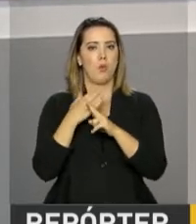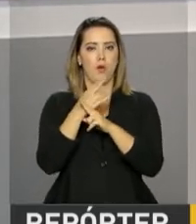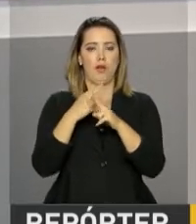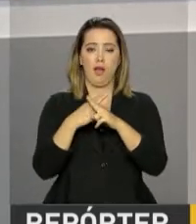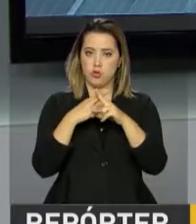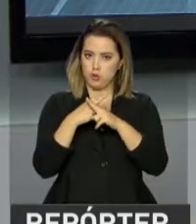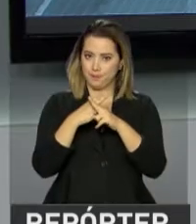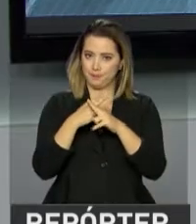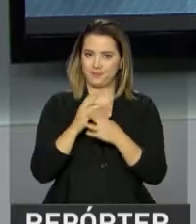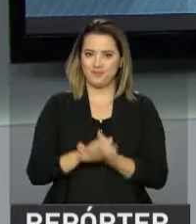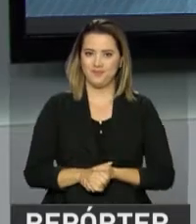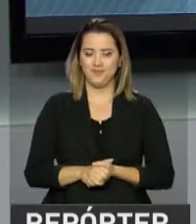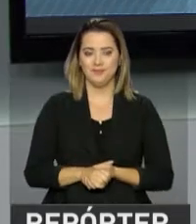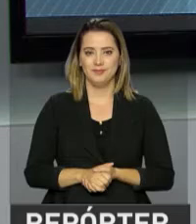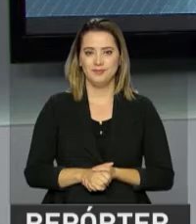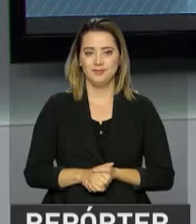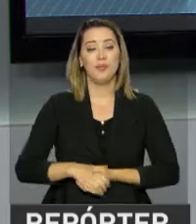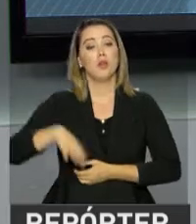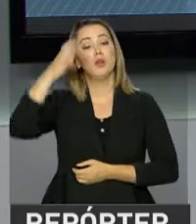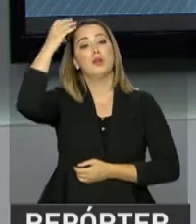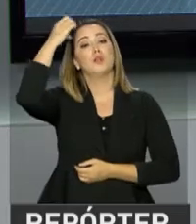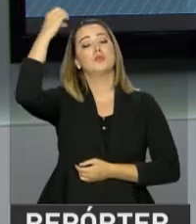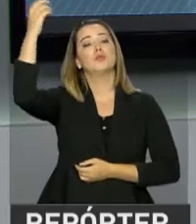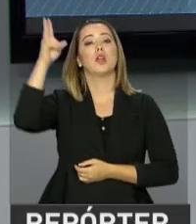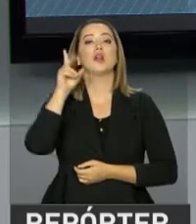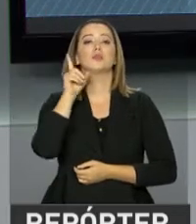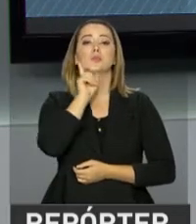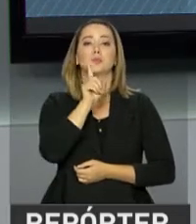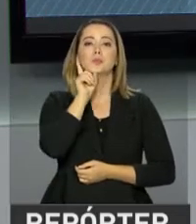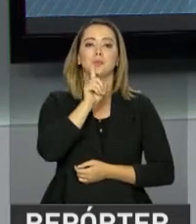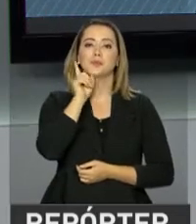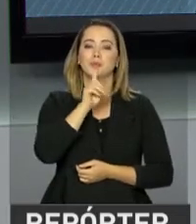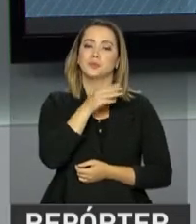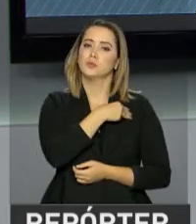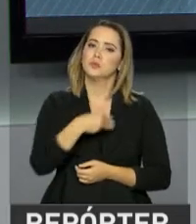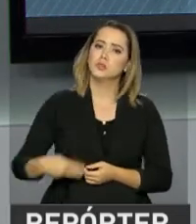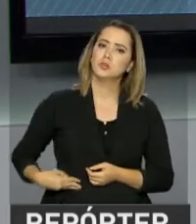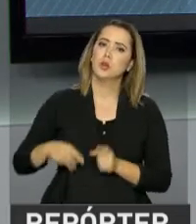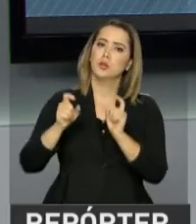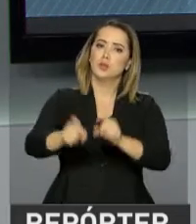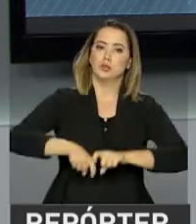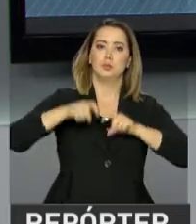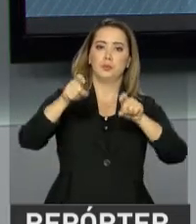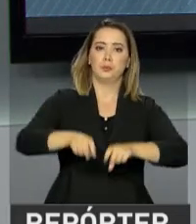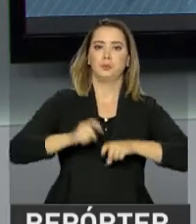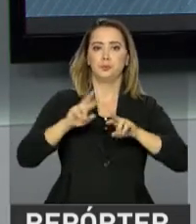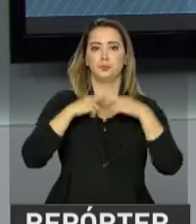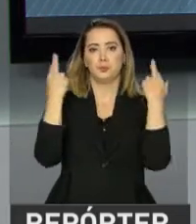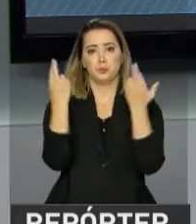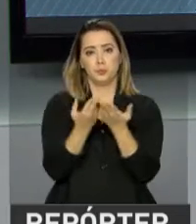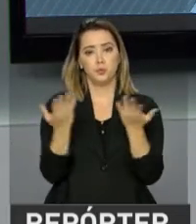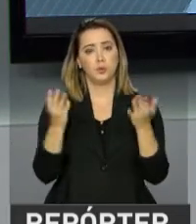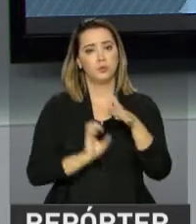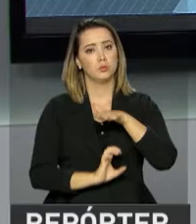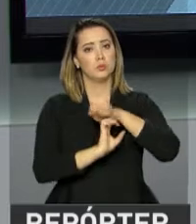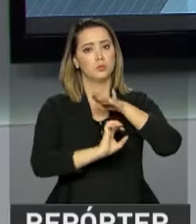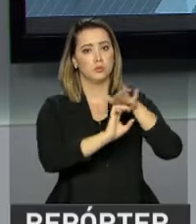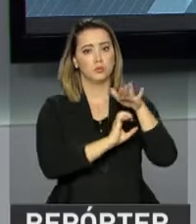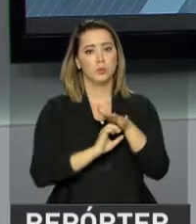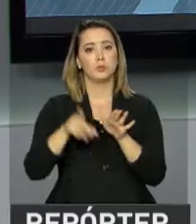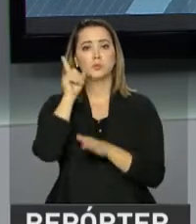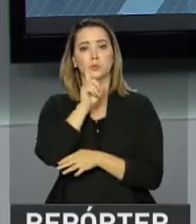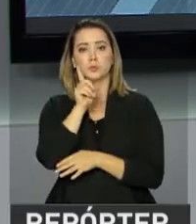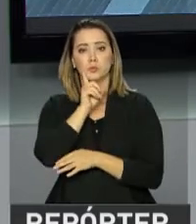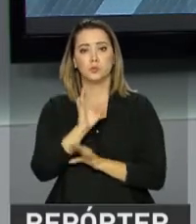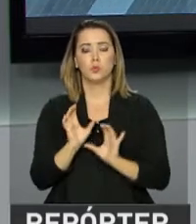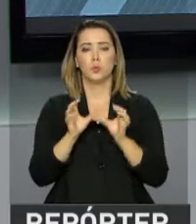caixa em viagem ao chile ou nos estados unidos o ministro da agricultura blairo maggi se reuniu com empresários norte